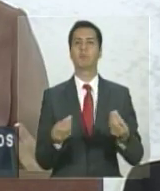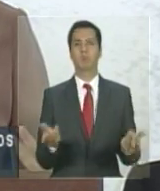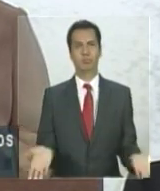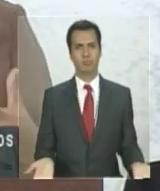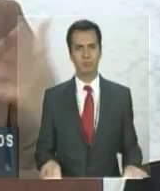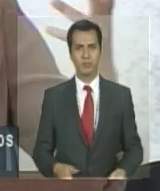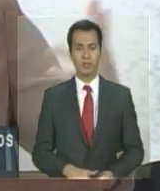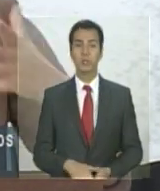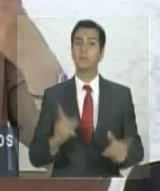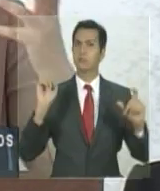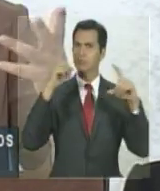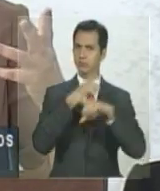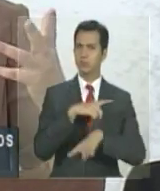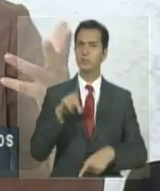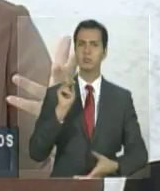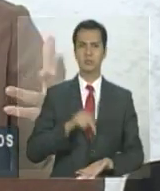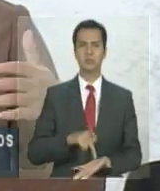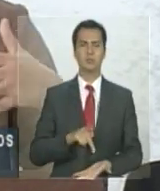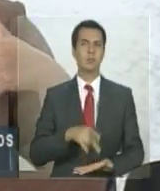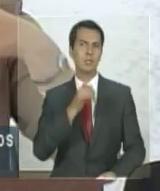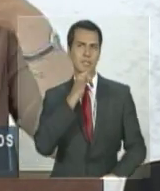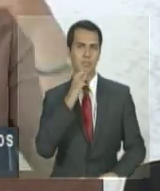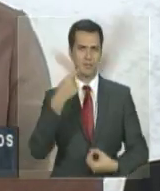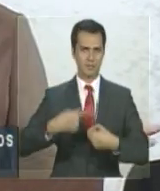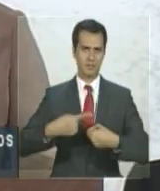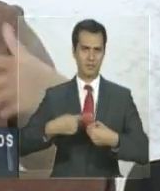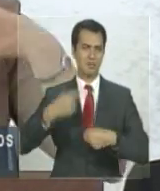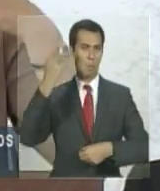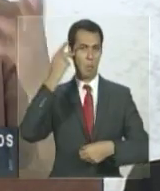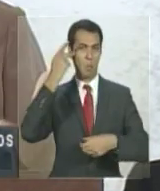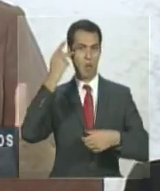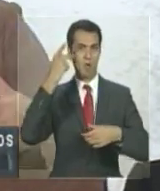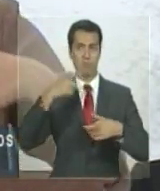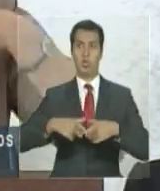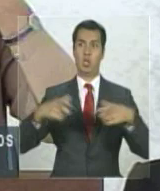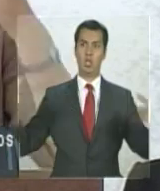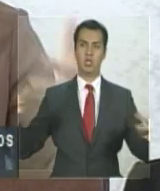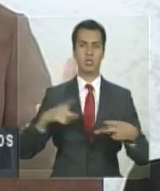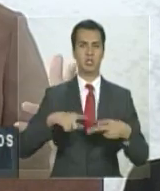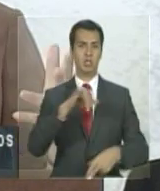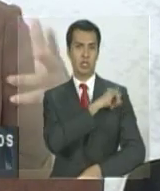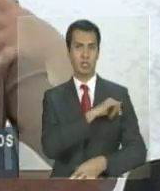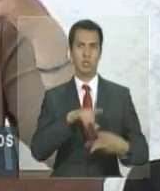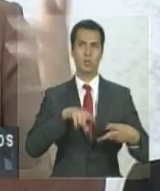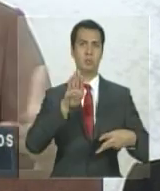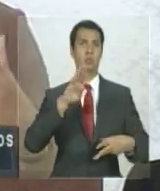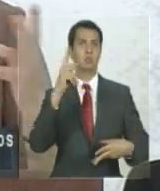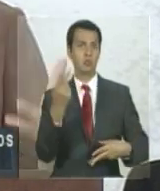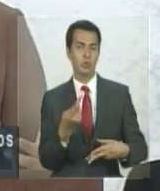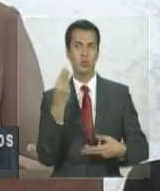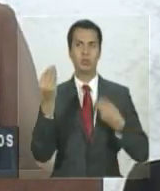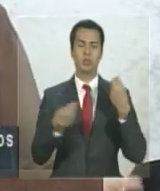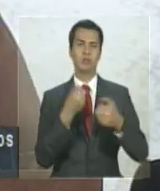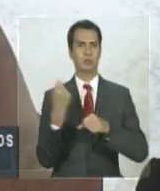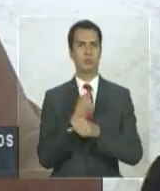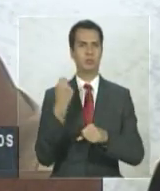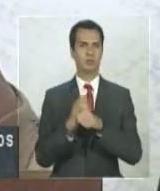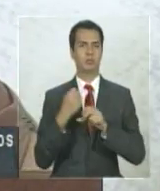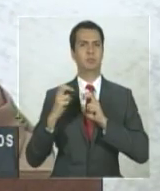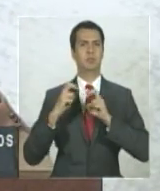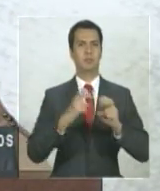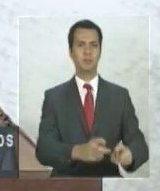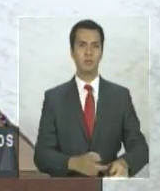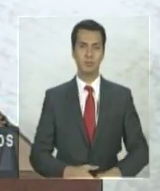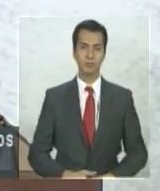isso implica no caso de uma cidade, por exemplo, do Porto de São Paulo, Rio, Belo Horizonte e demais cidades